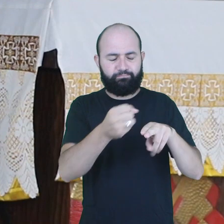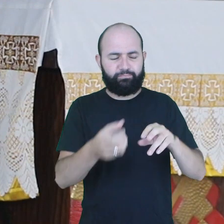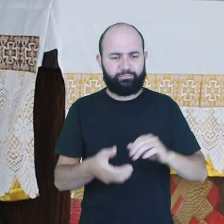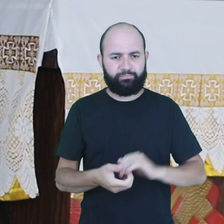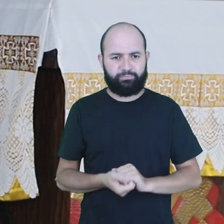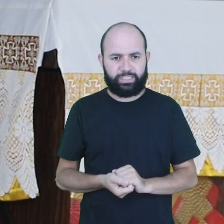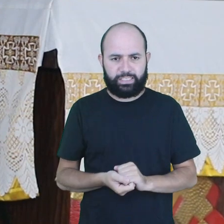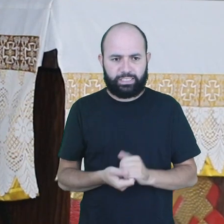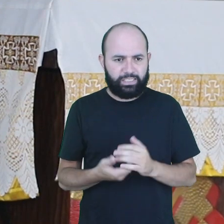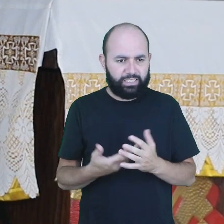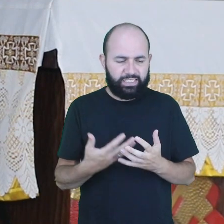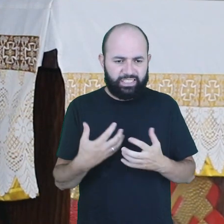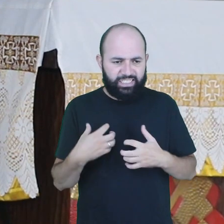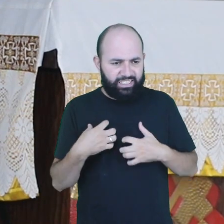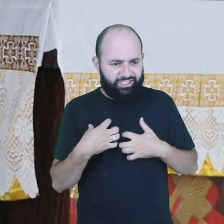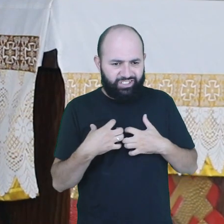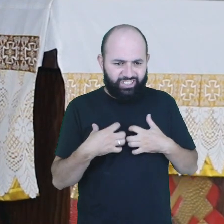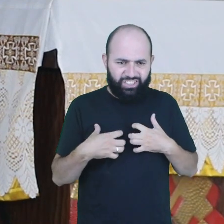e